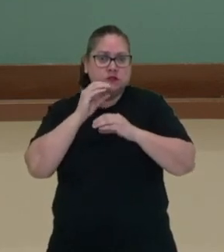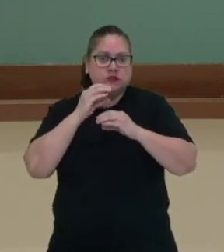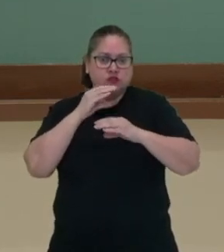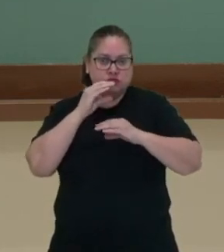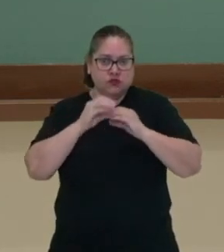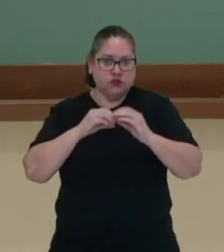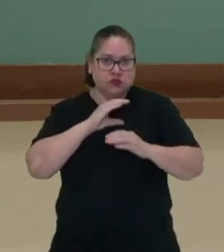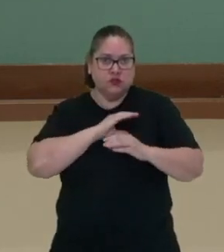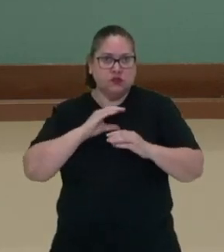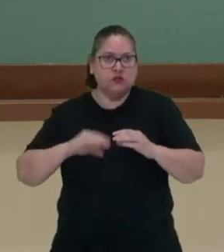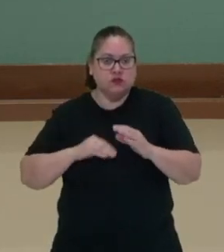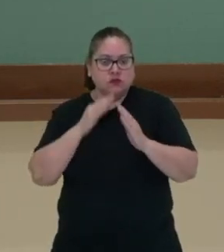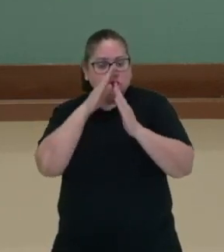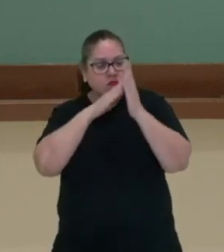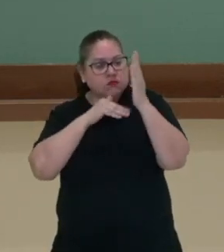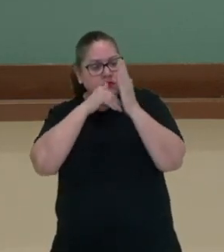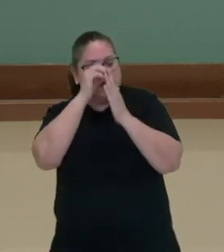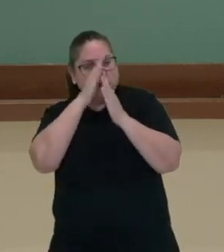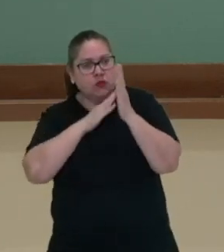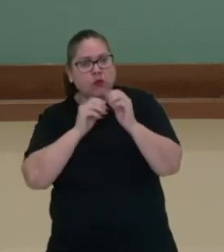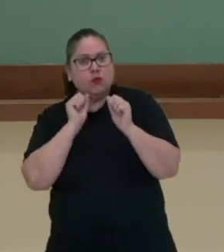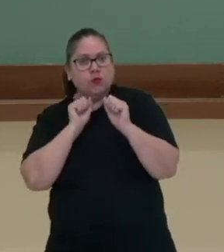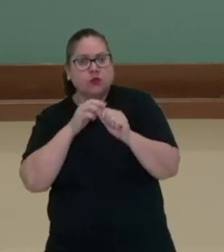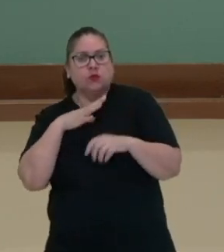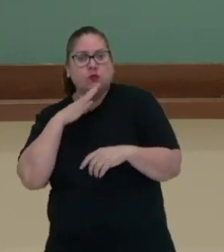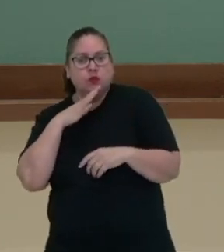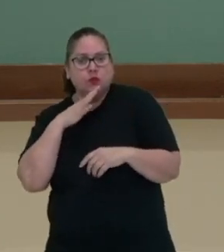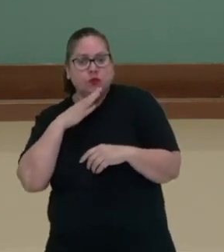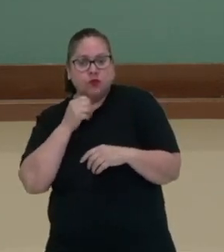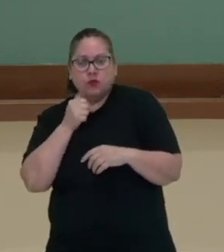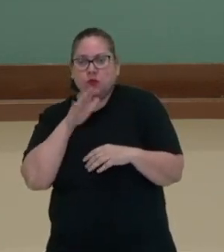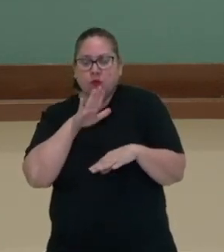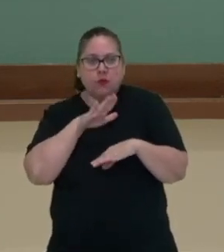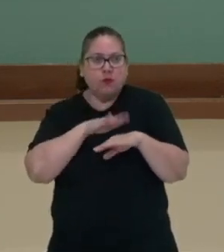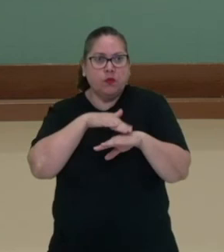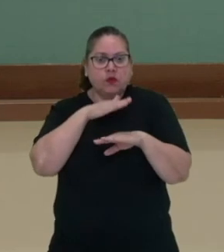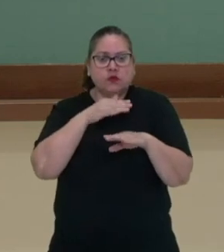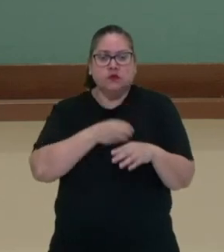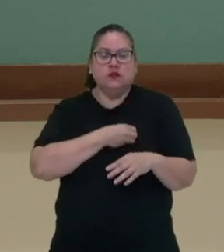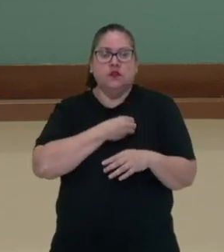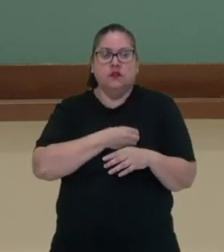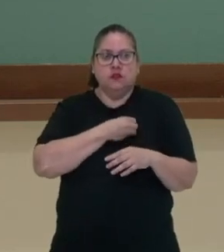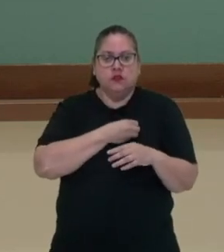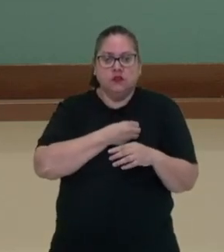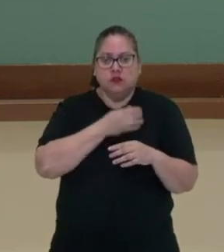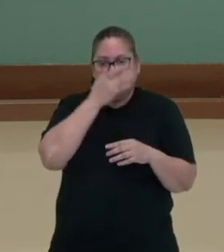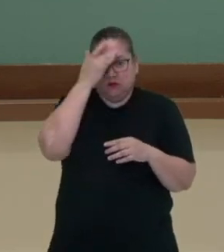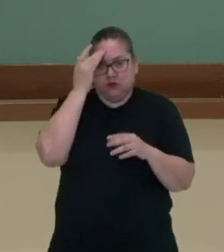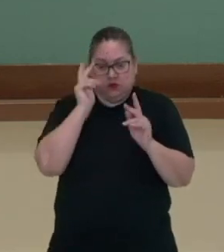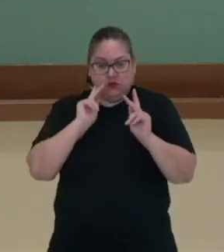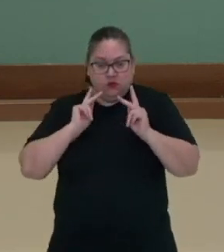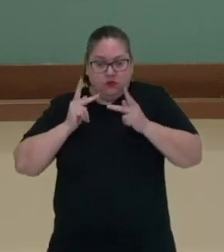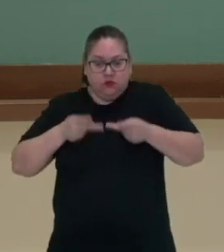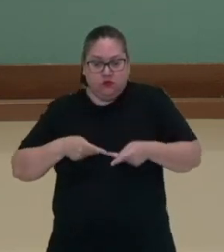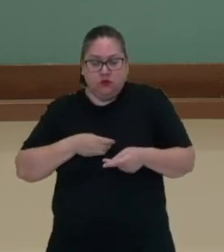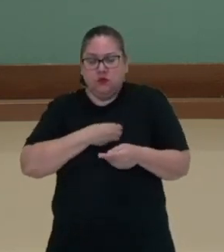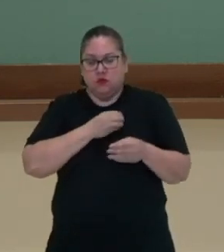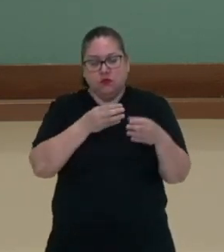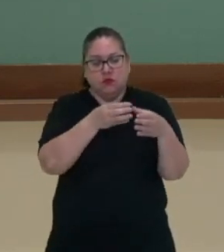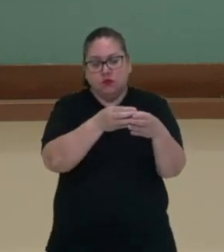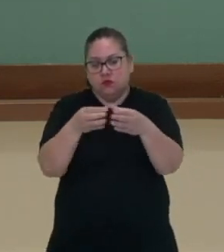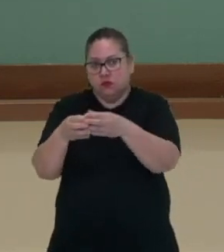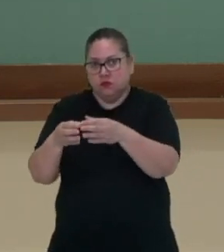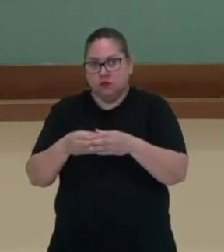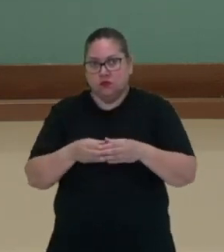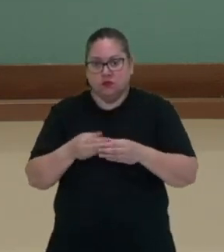paredes das cavernas, o que nos permite conhecer um pouco mais da vida dessas pessoas, desses grupos que